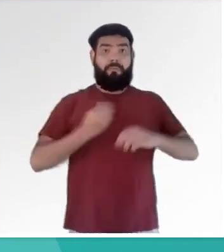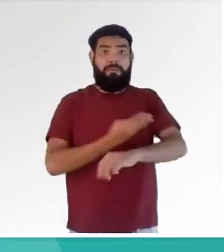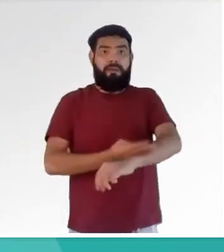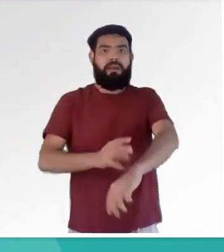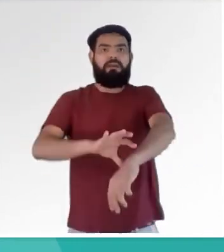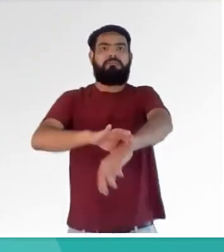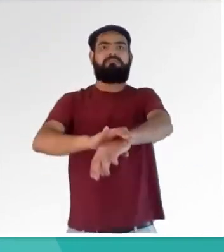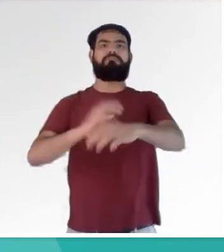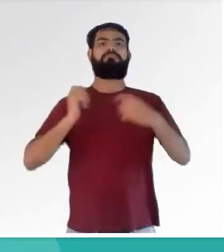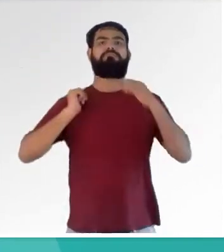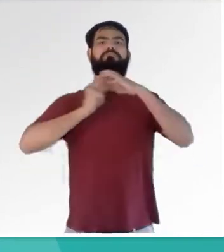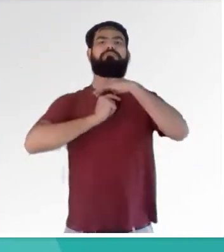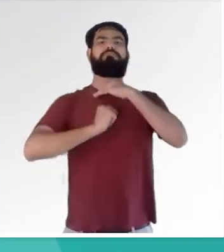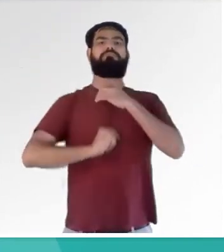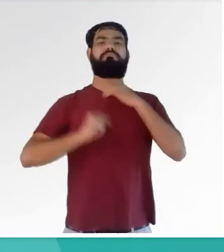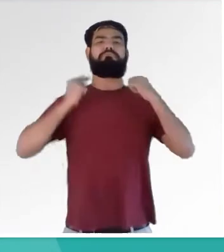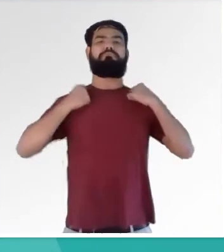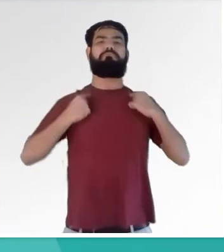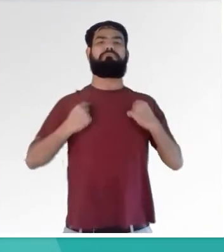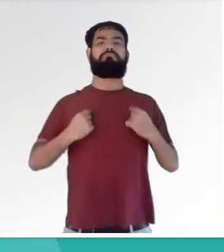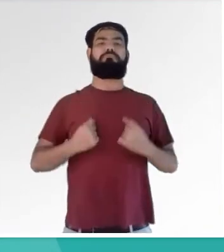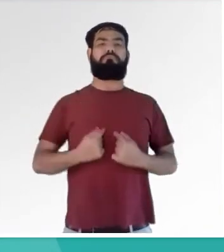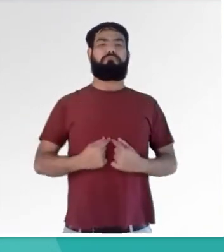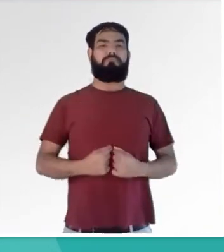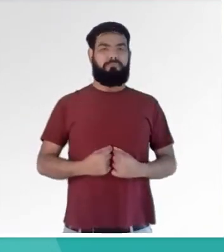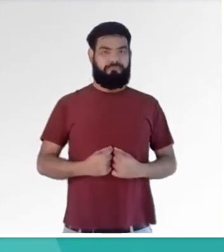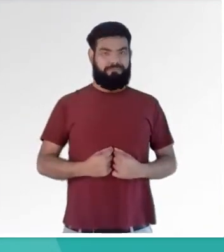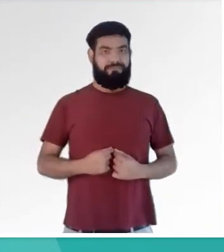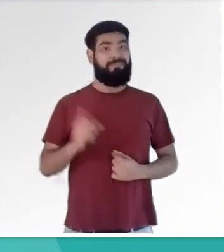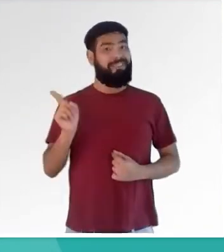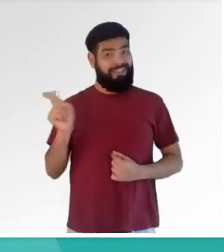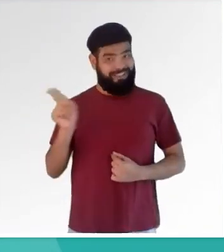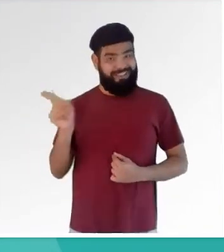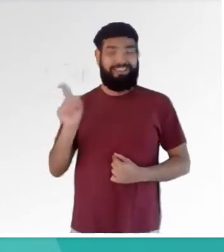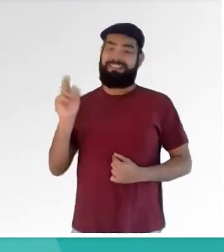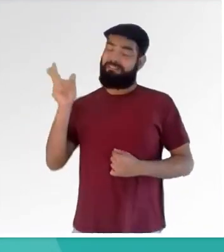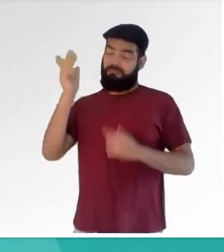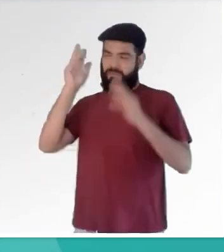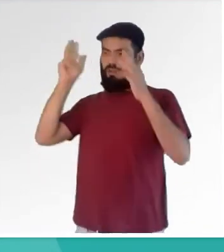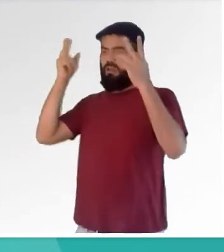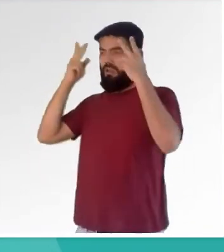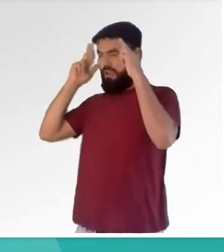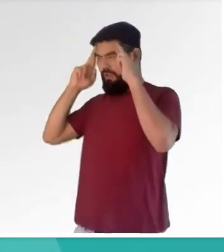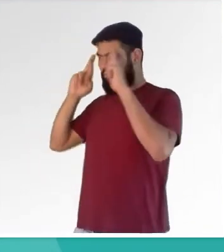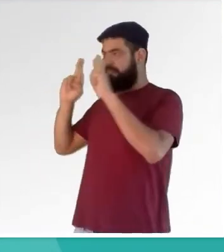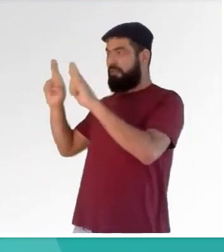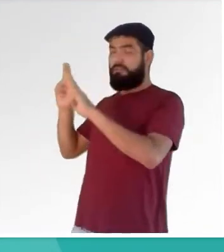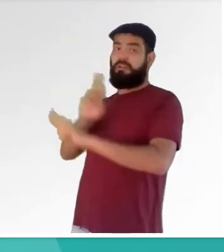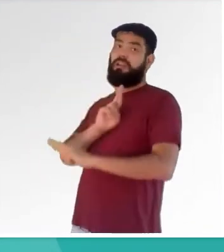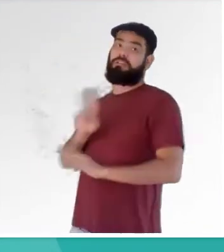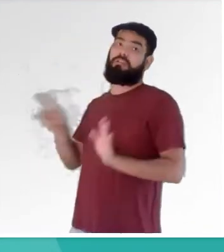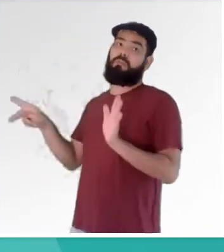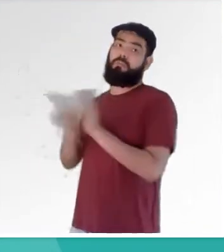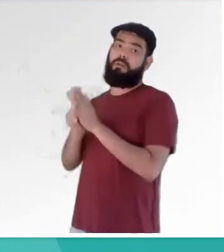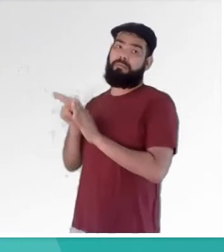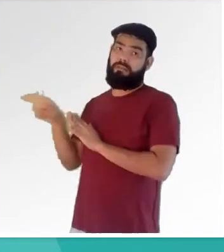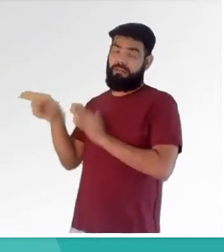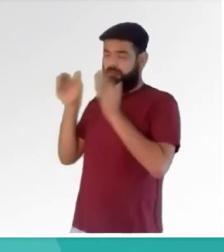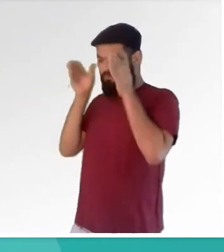ter certeza, ele tem uma doutrina que ele está seguindo, da religião dele, não é? Quando você